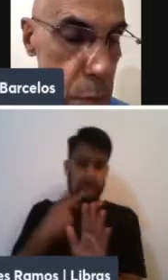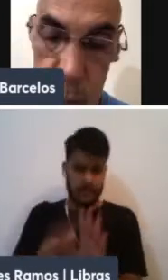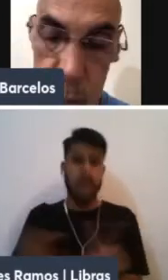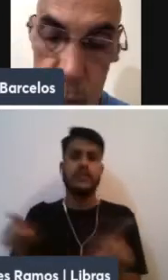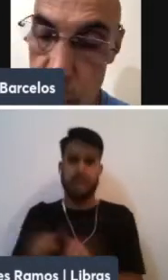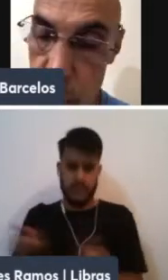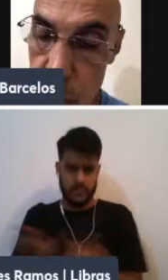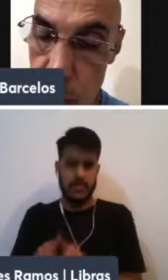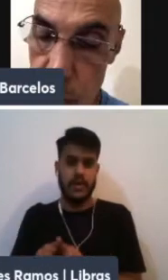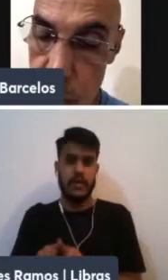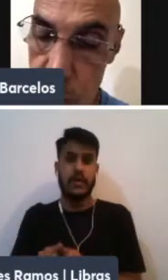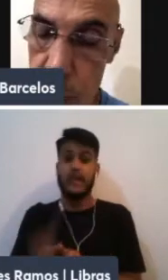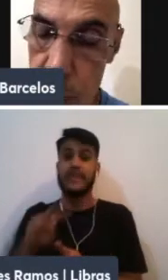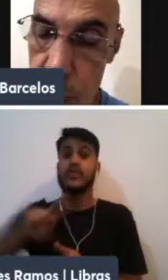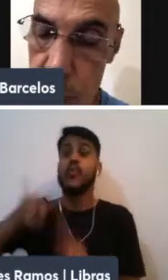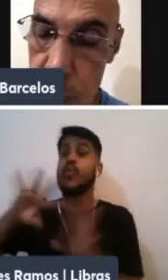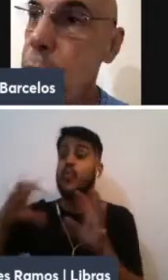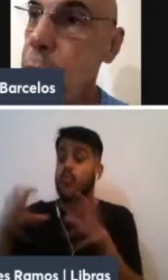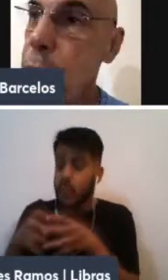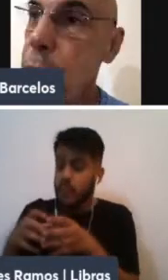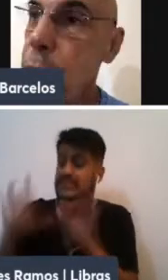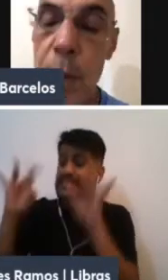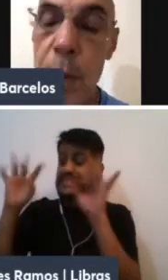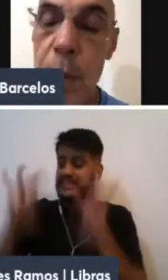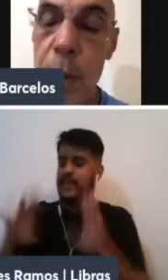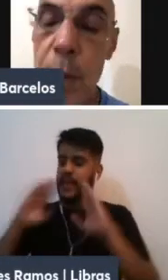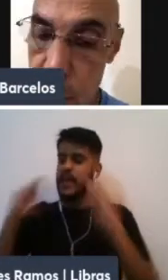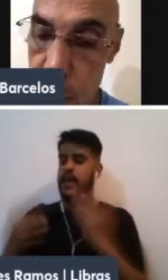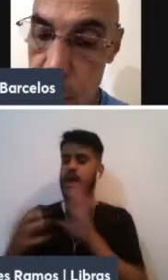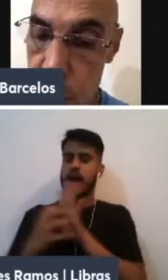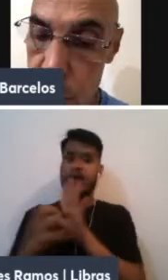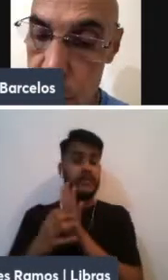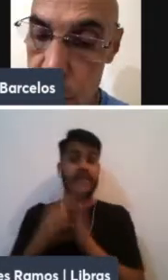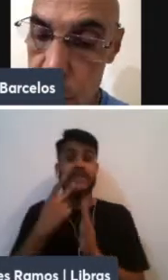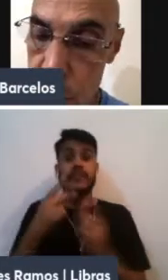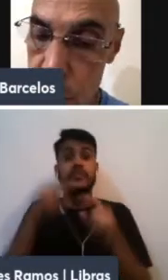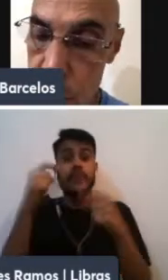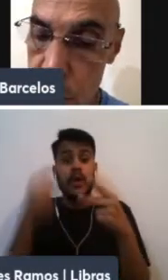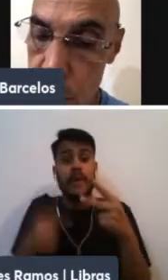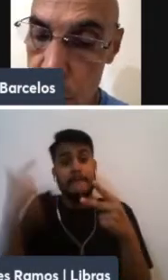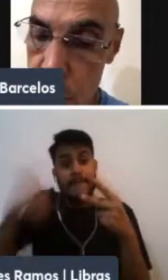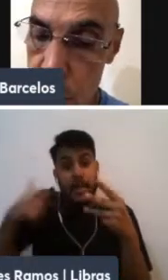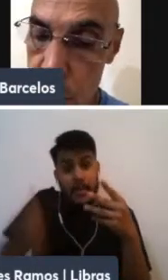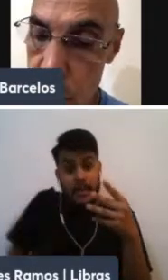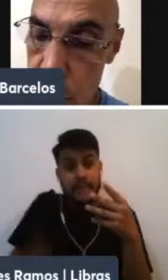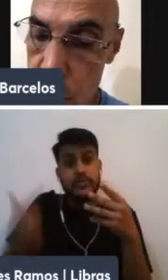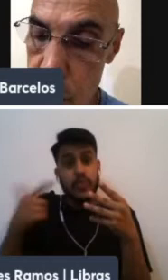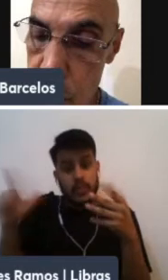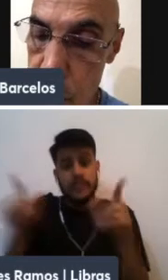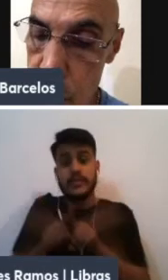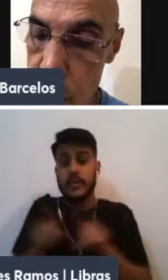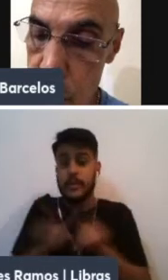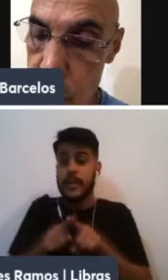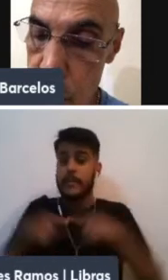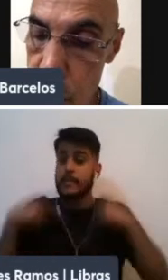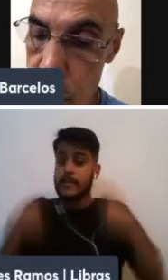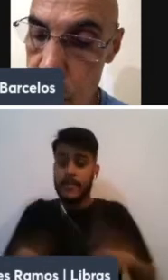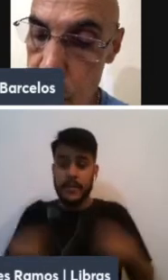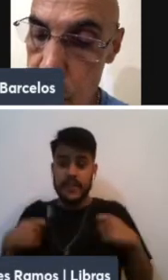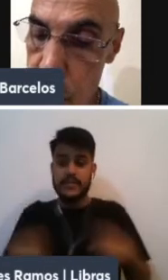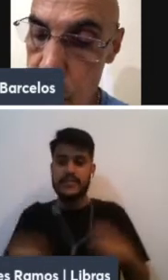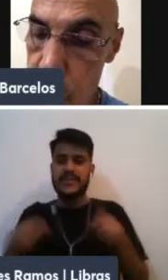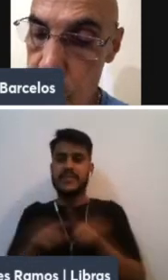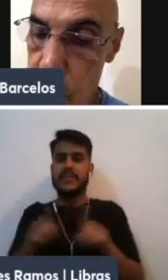grupo LGBT. E ia começar a falar das questões também que precisavam ser colocadas, inclusive para tirar o estigma,